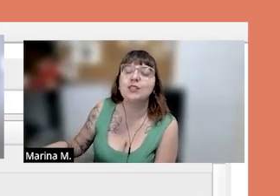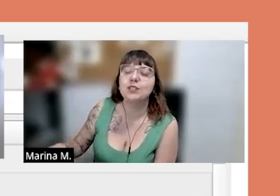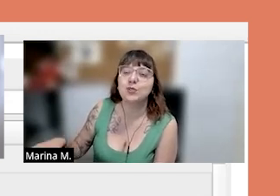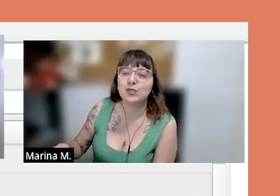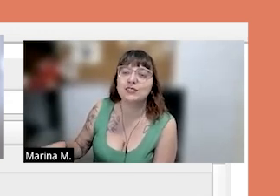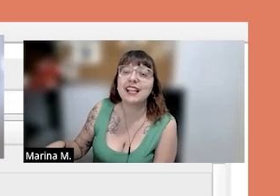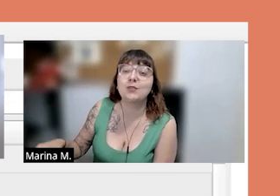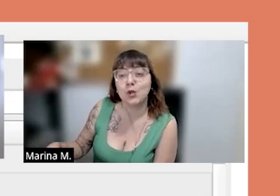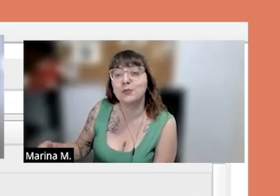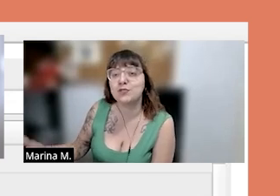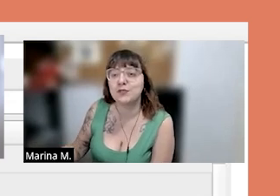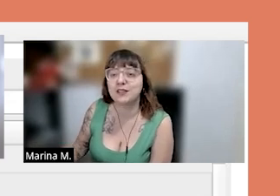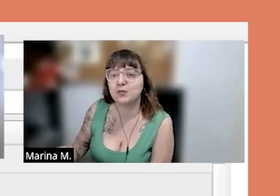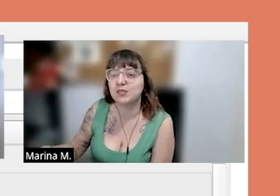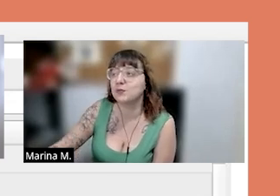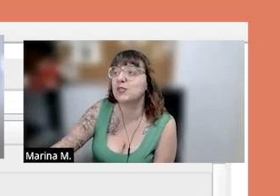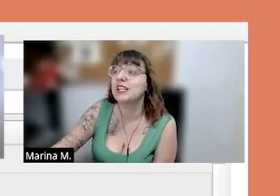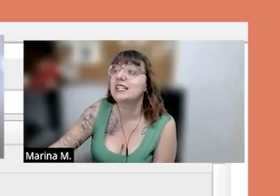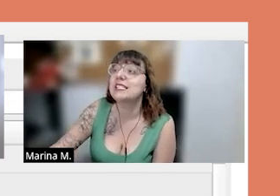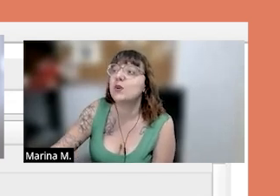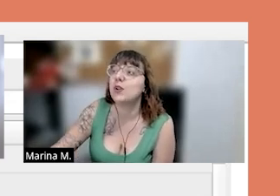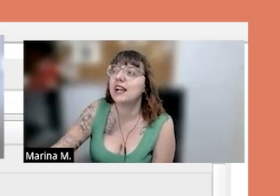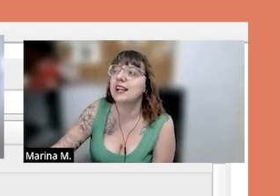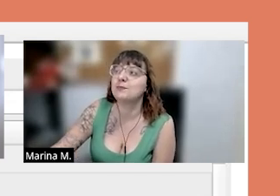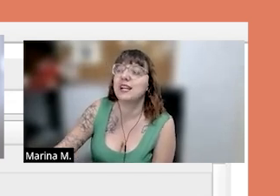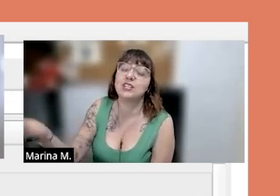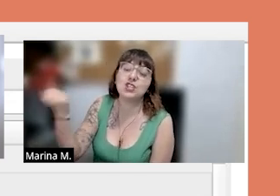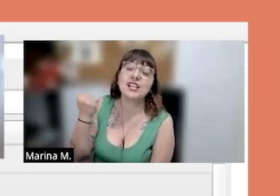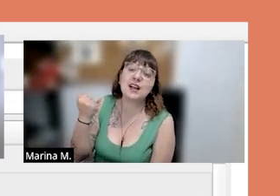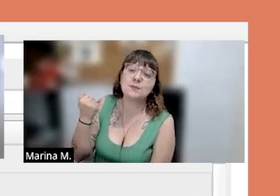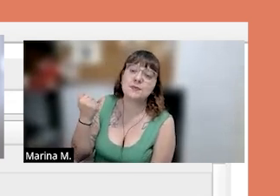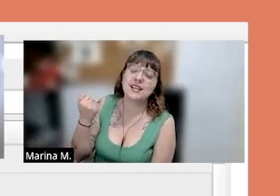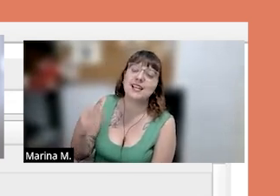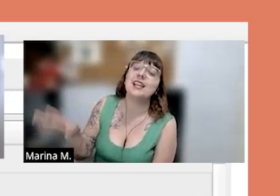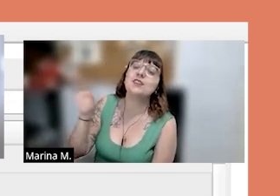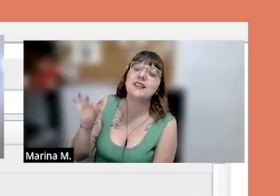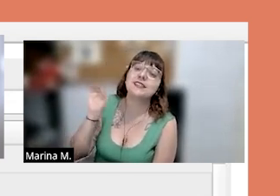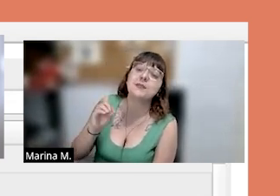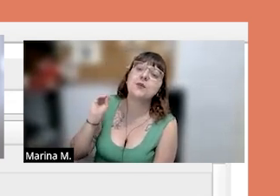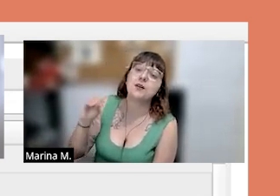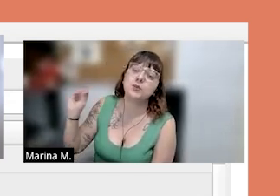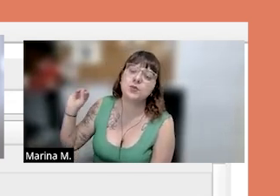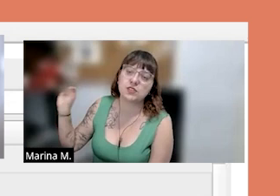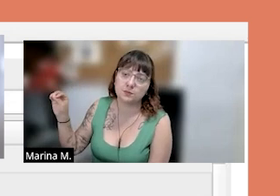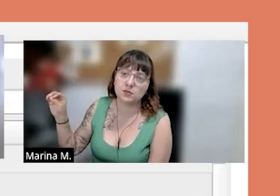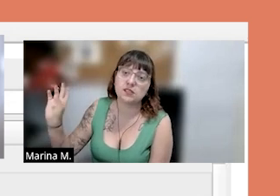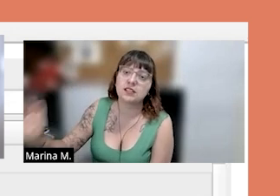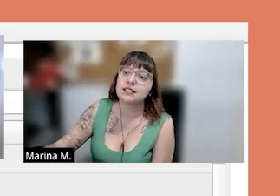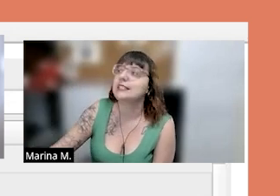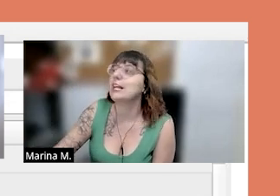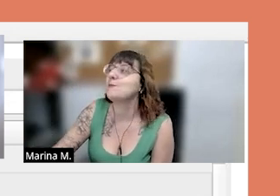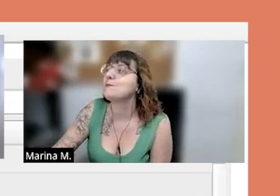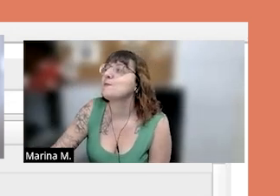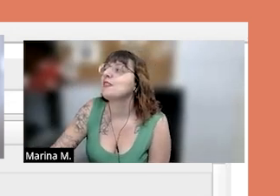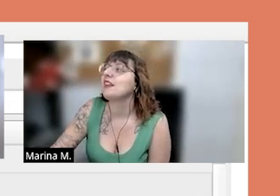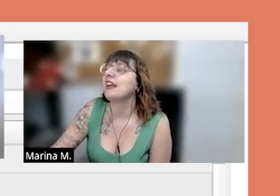cabeçalho tem o nome de fato dos campos. Se eu colocar para ele tirar a primeira linha, ele não vai saber qual é o nome dos campos,